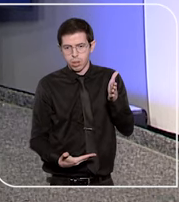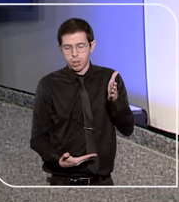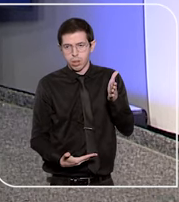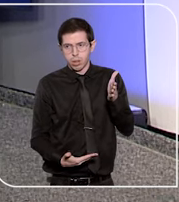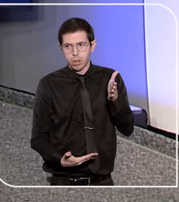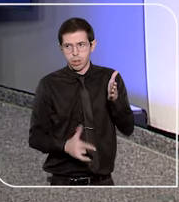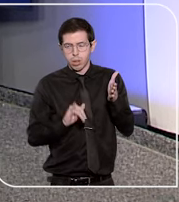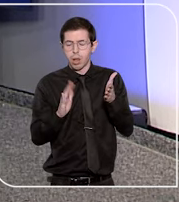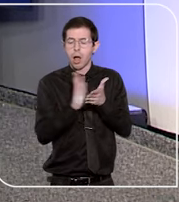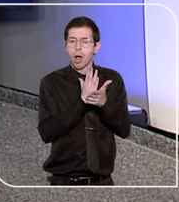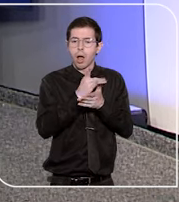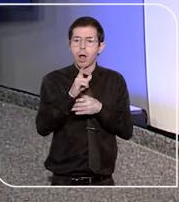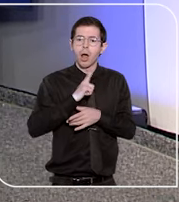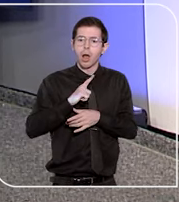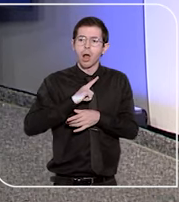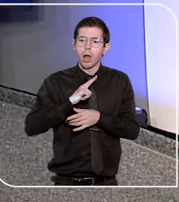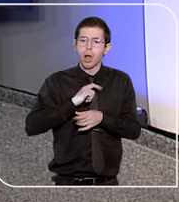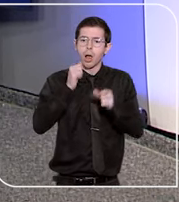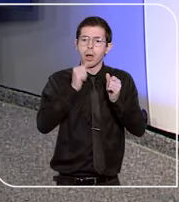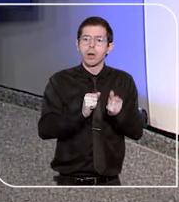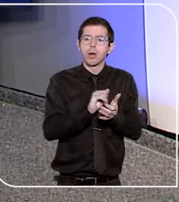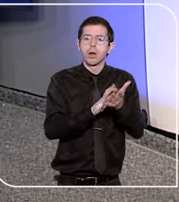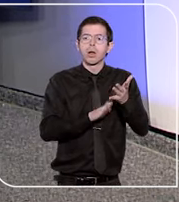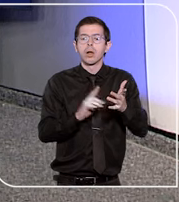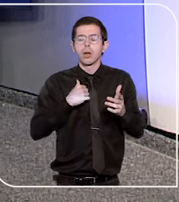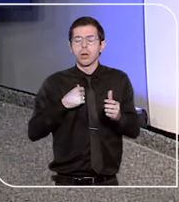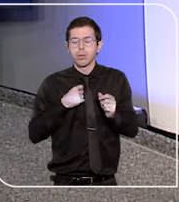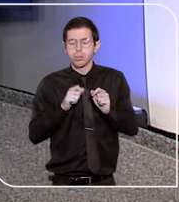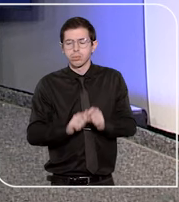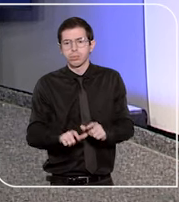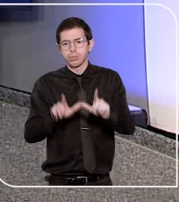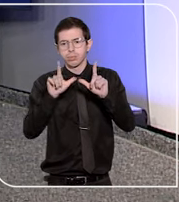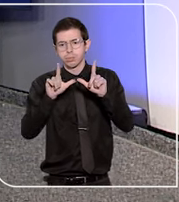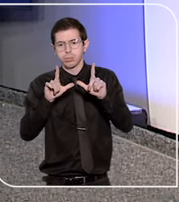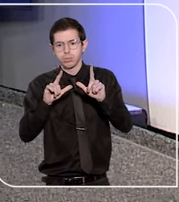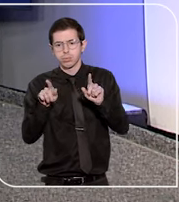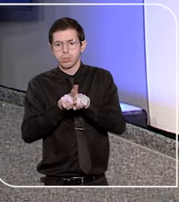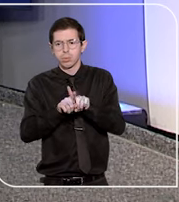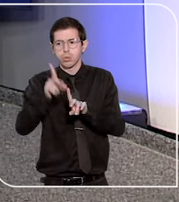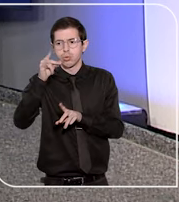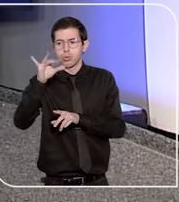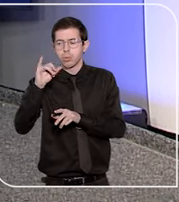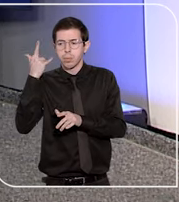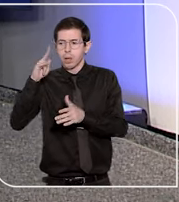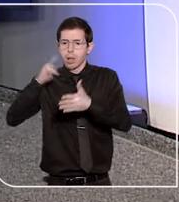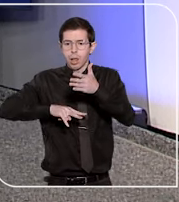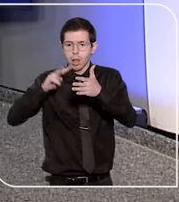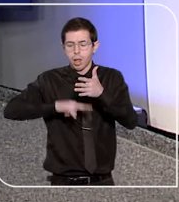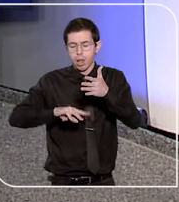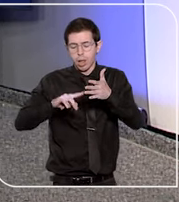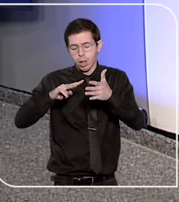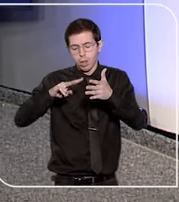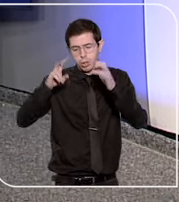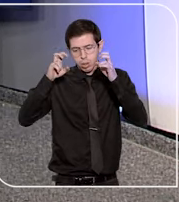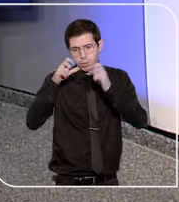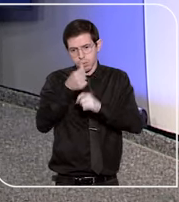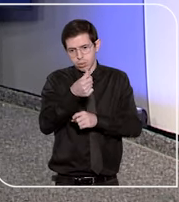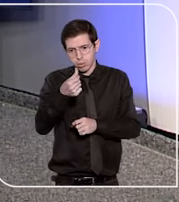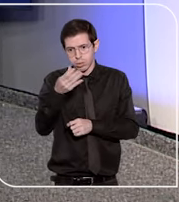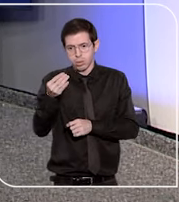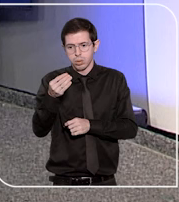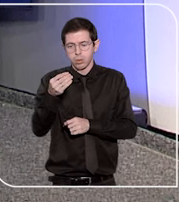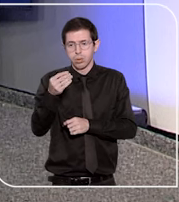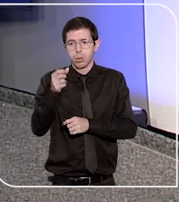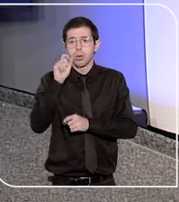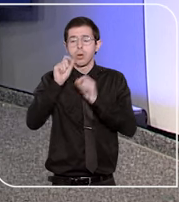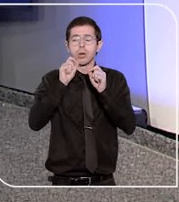esses. Talvez você tenha aí, Fábio, você pode até nos ajudar. Ou eu abro aqui, o jogo já está abrindo aí também para ler para a gente ler o tema 660. O que que o Supremo diz?